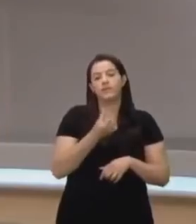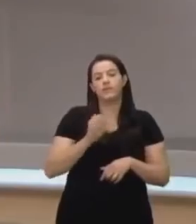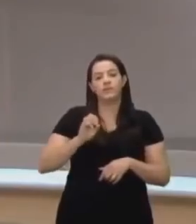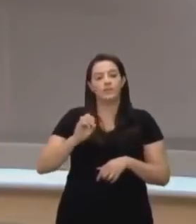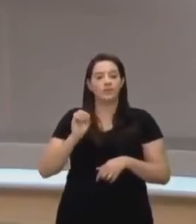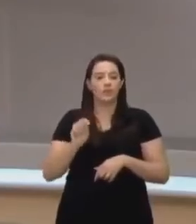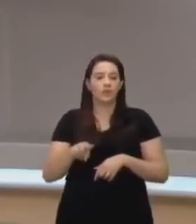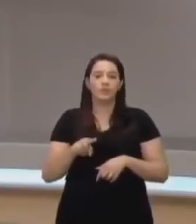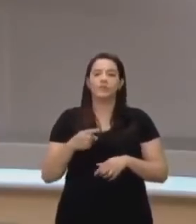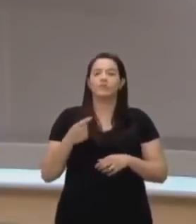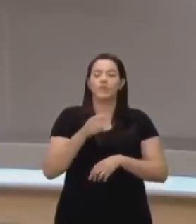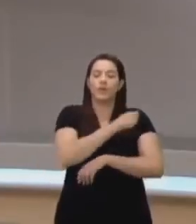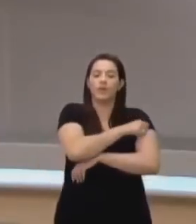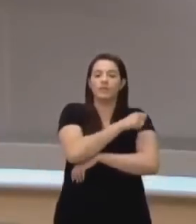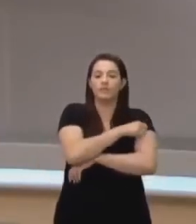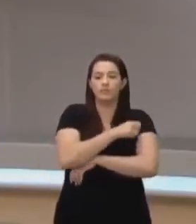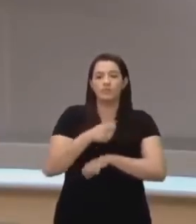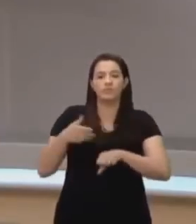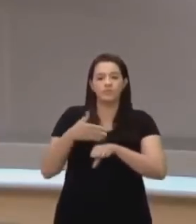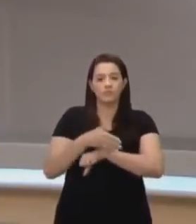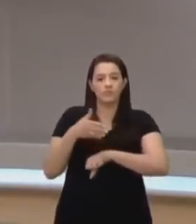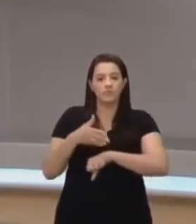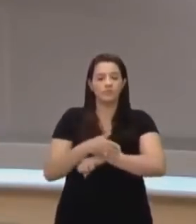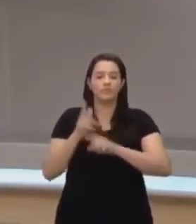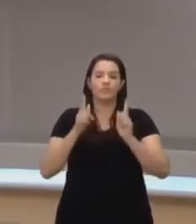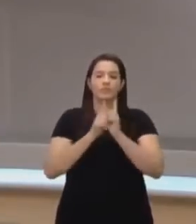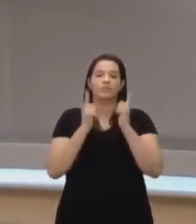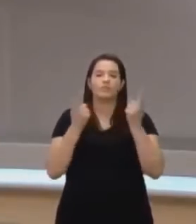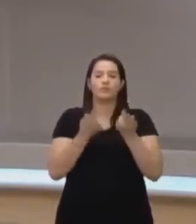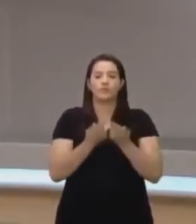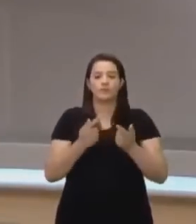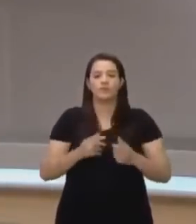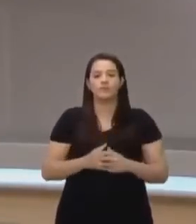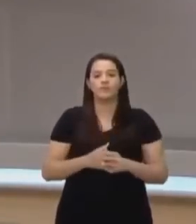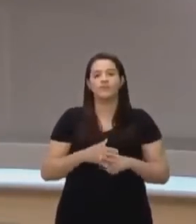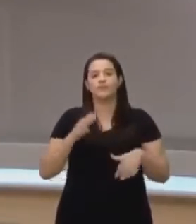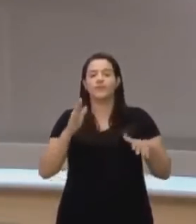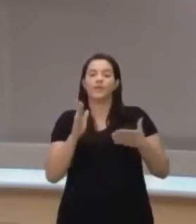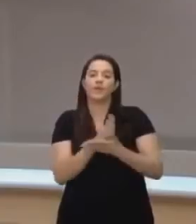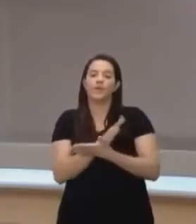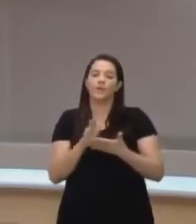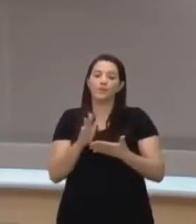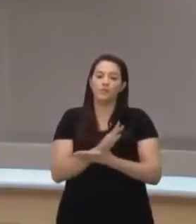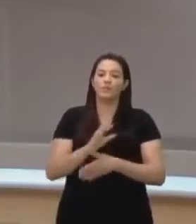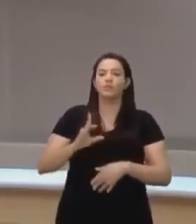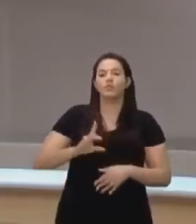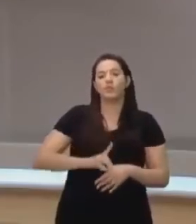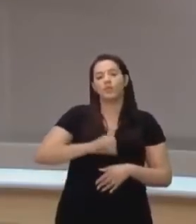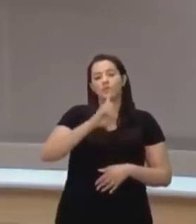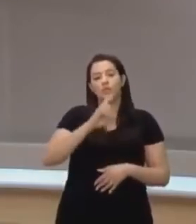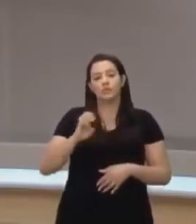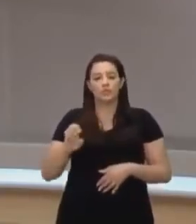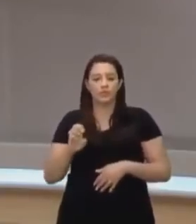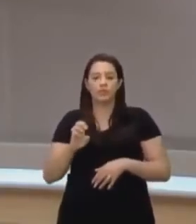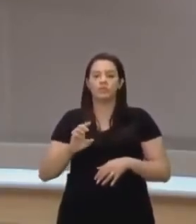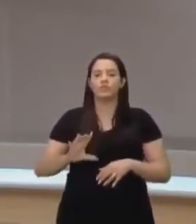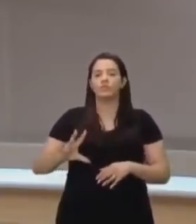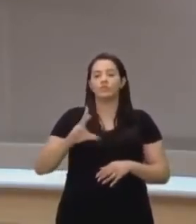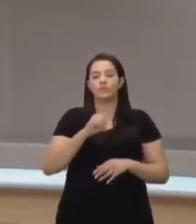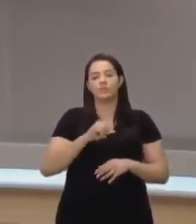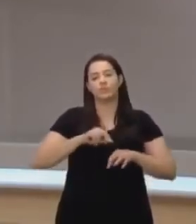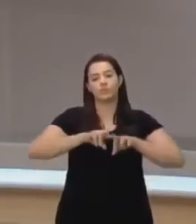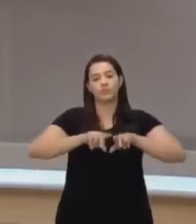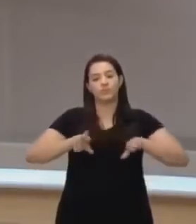né, atuando. E atuando de uma forma muito significativa. Né. Chega para nós, a partir de diretorias de ensino,